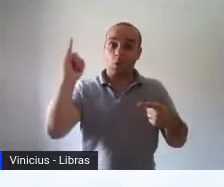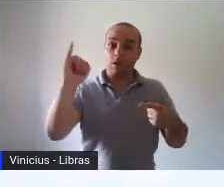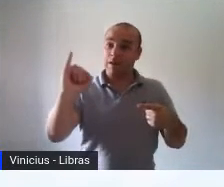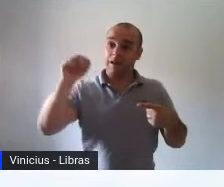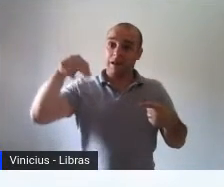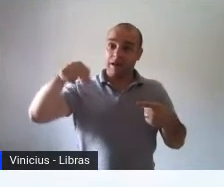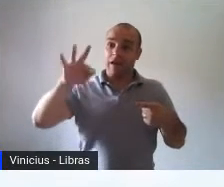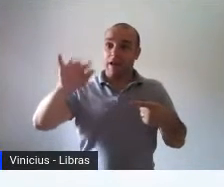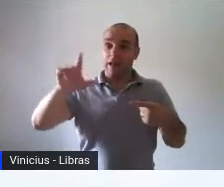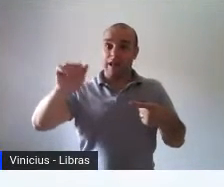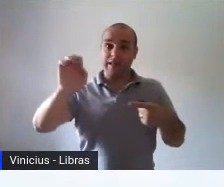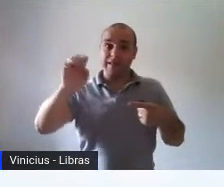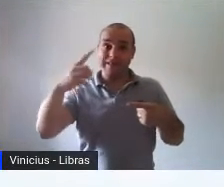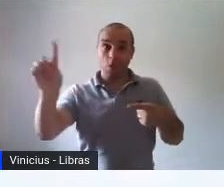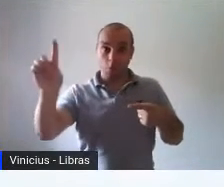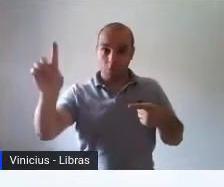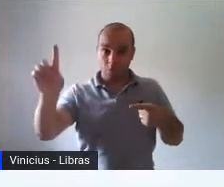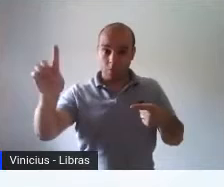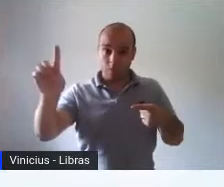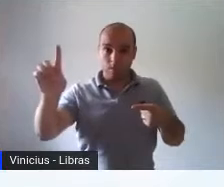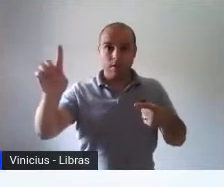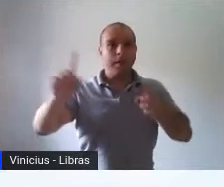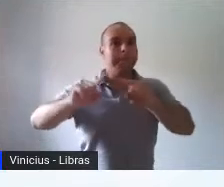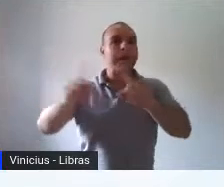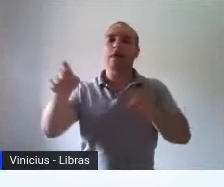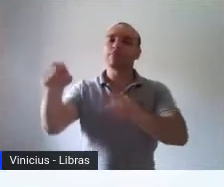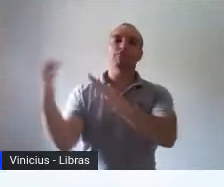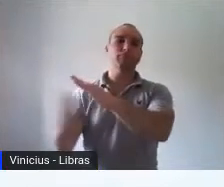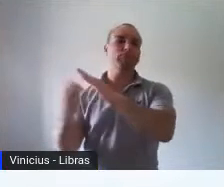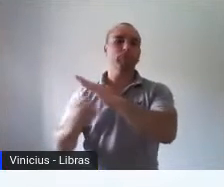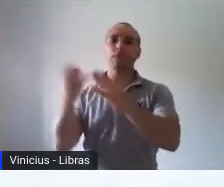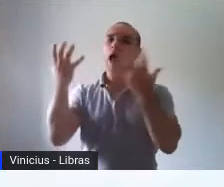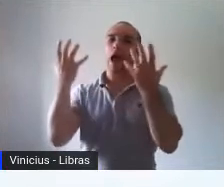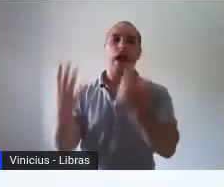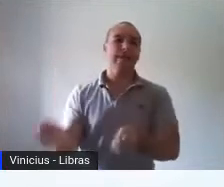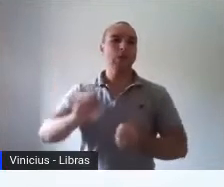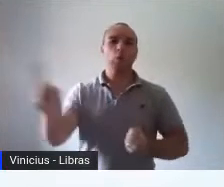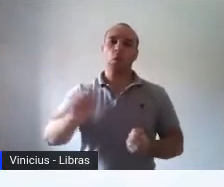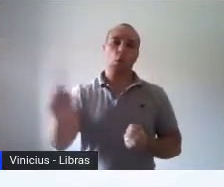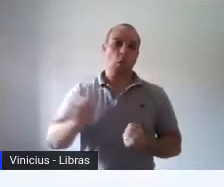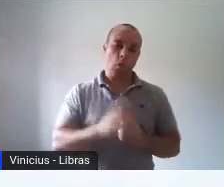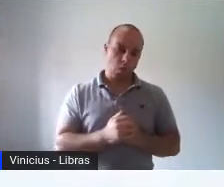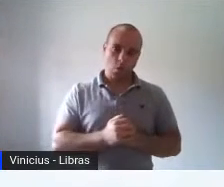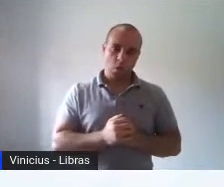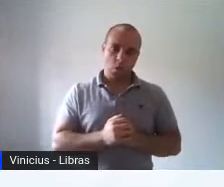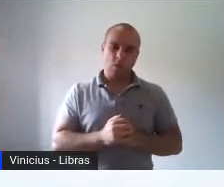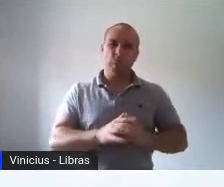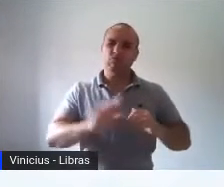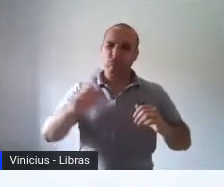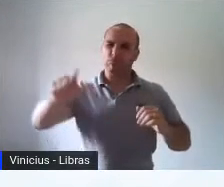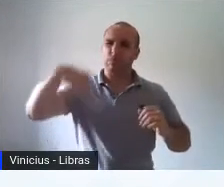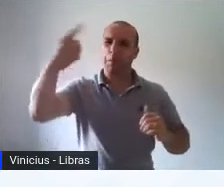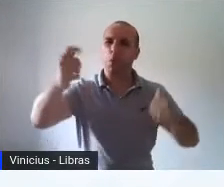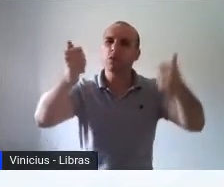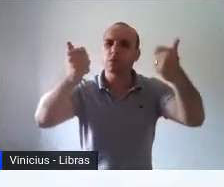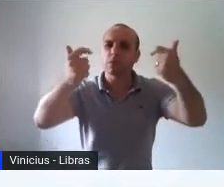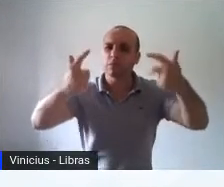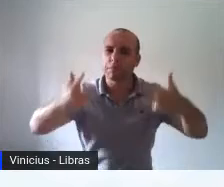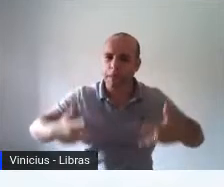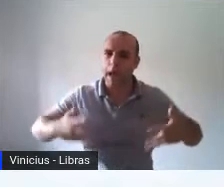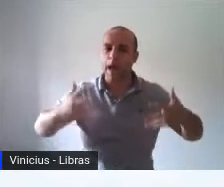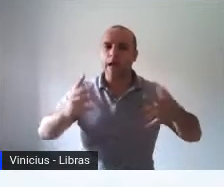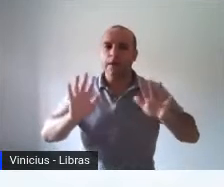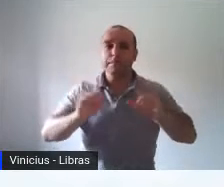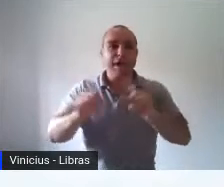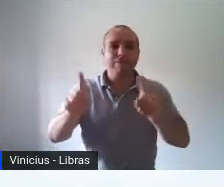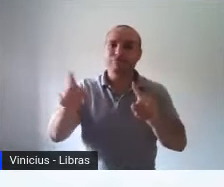um descolamento entre o reajuste do salário mínimo e a inflação. Depois eu vou comentar um pouquinho isso com relação ao salário mínimo.